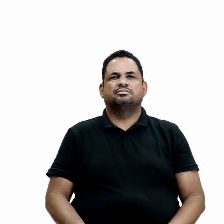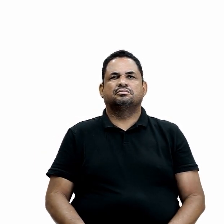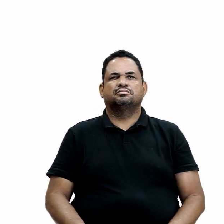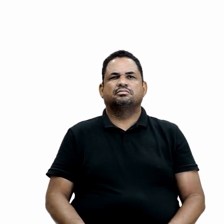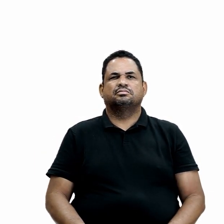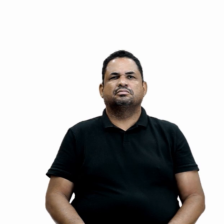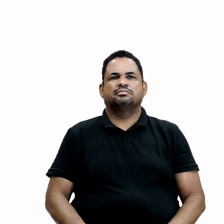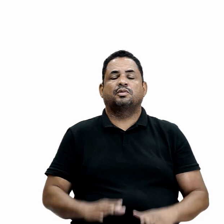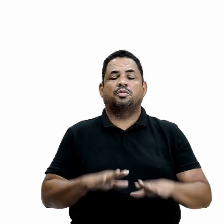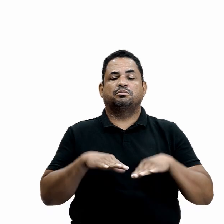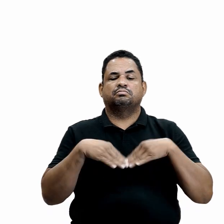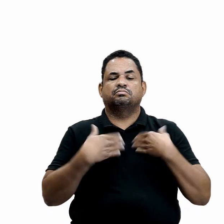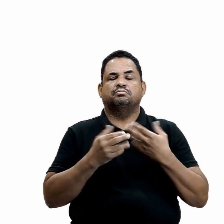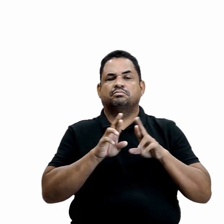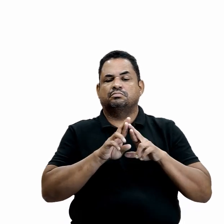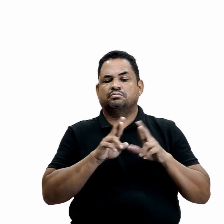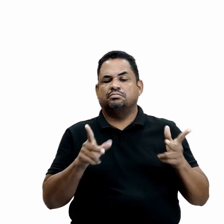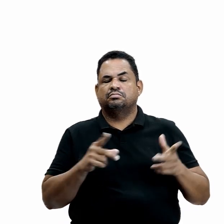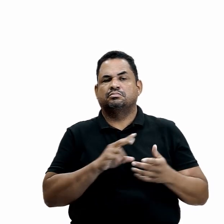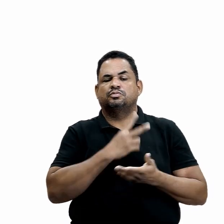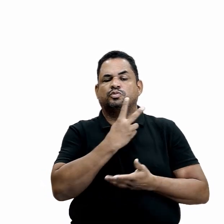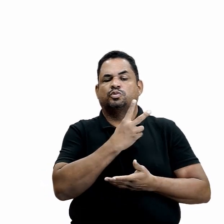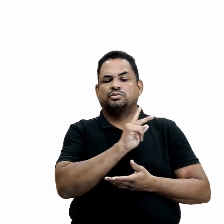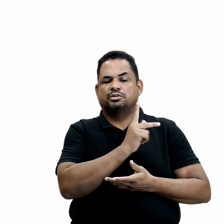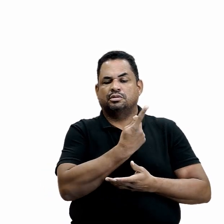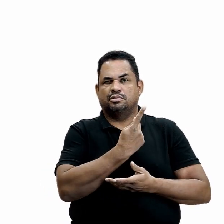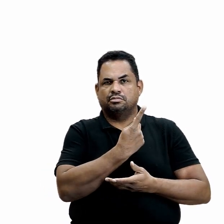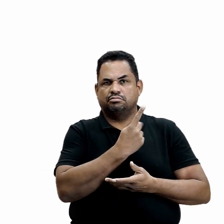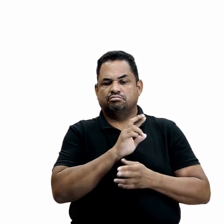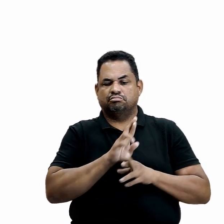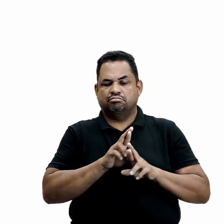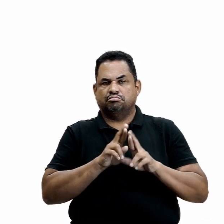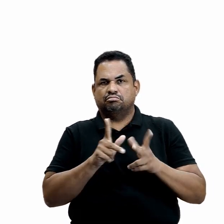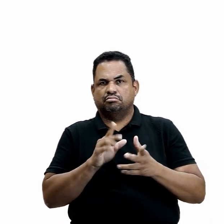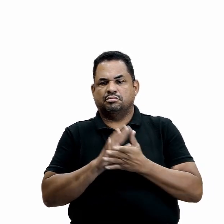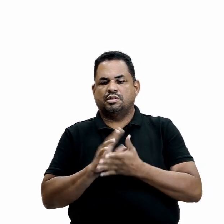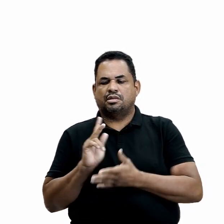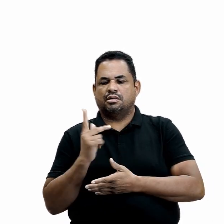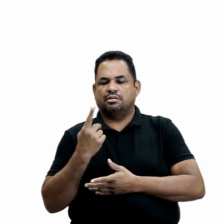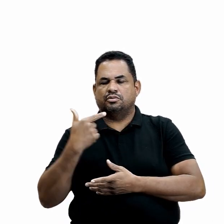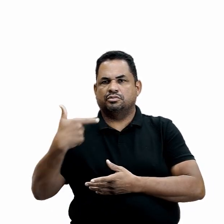Qual a diferença de 2H para H2?